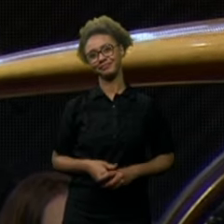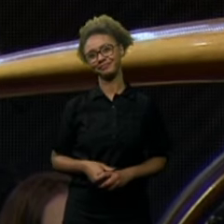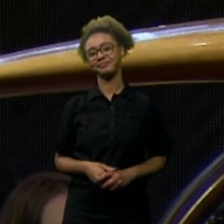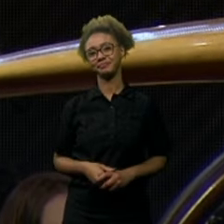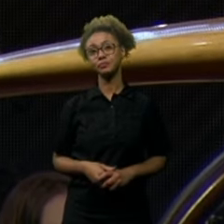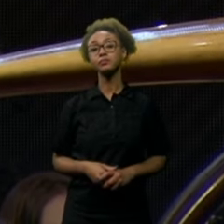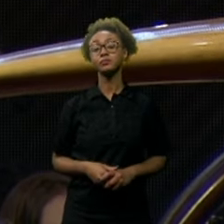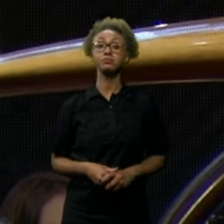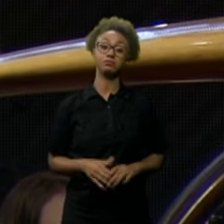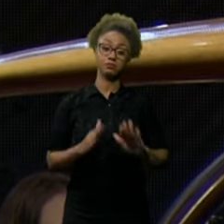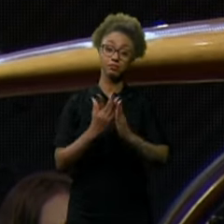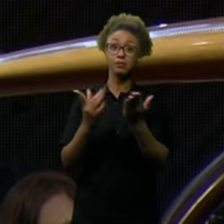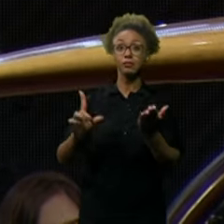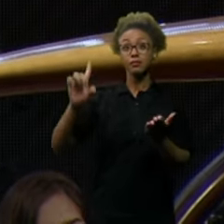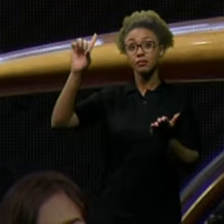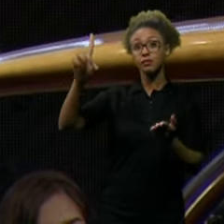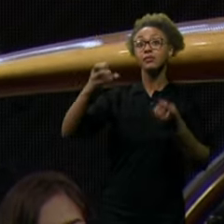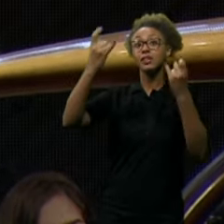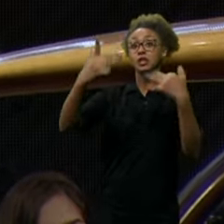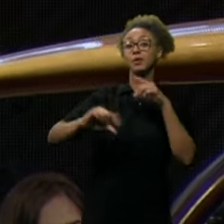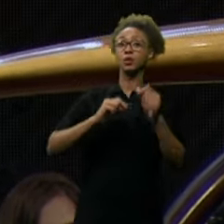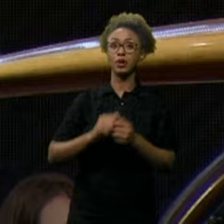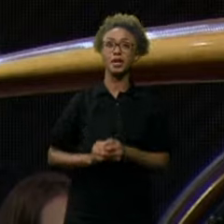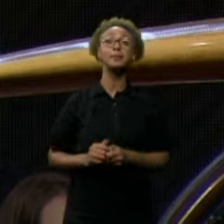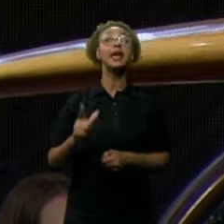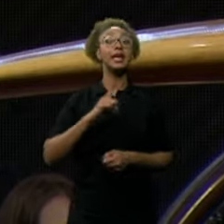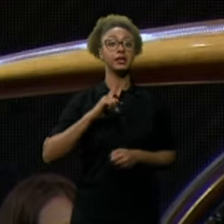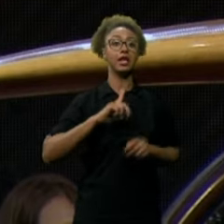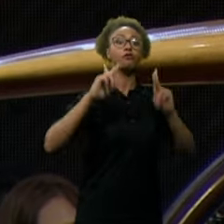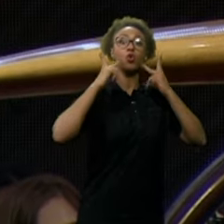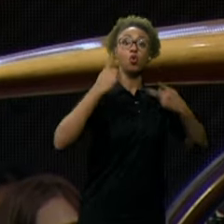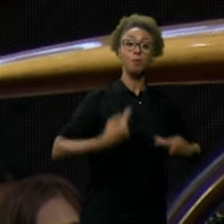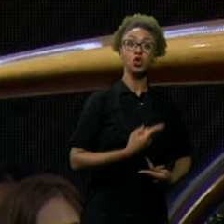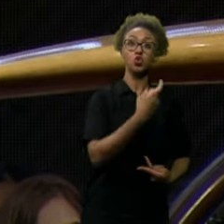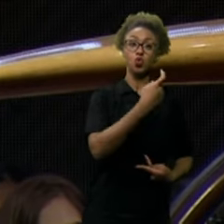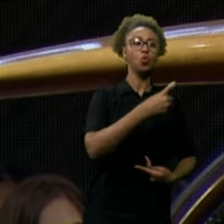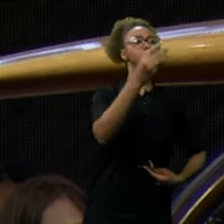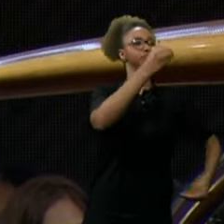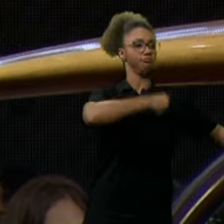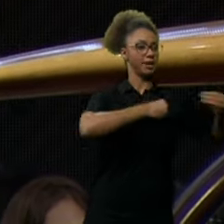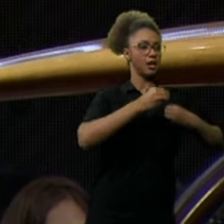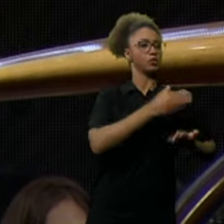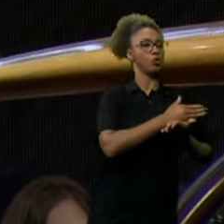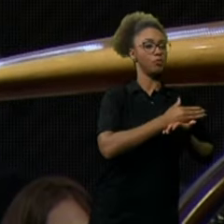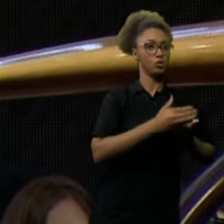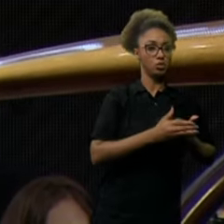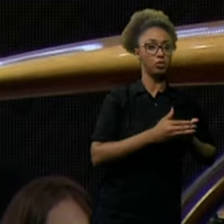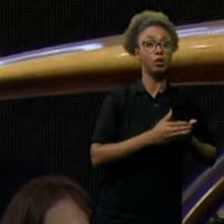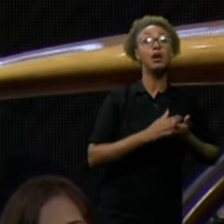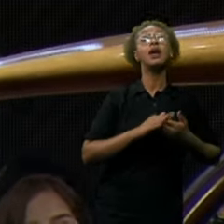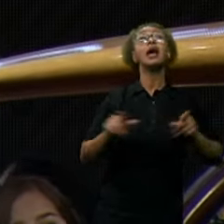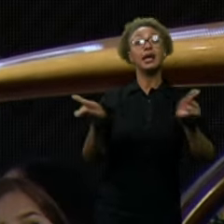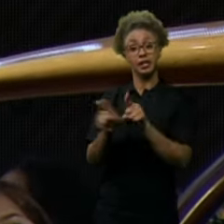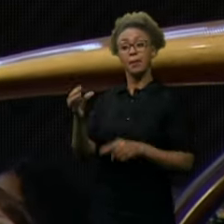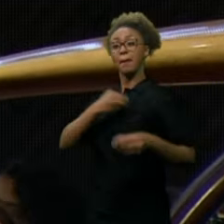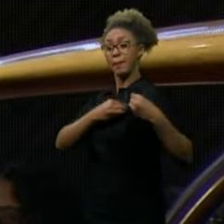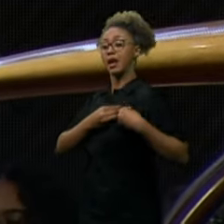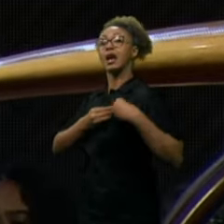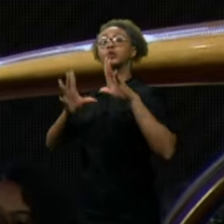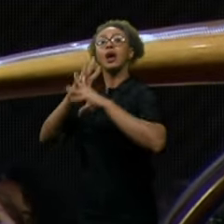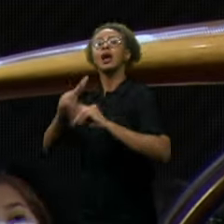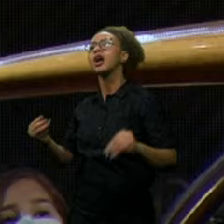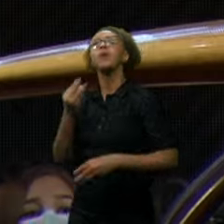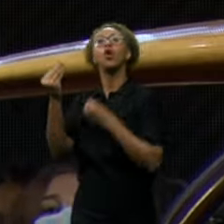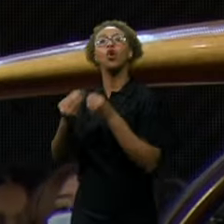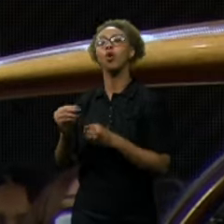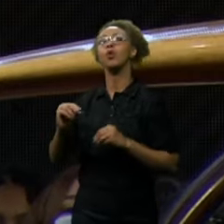palavra de Deus diz que o pecado entrou no mundo por um homem e quando saiu saiu do mundo por um homem de Deus